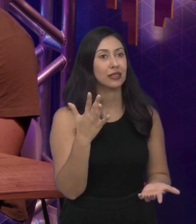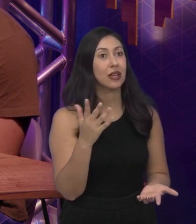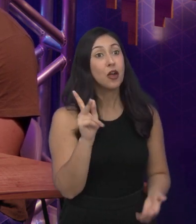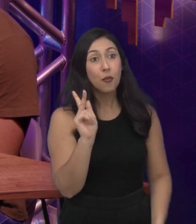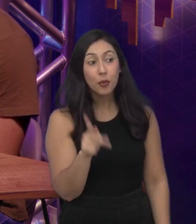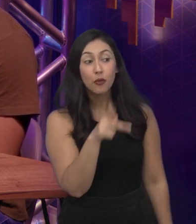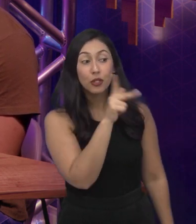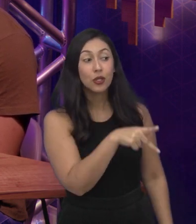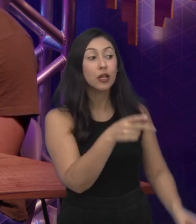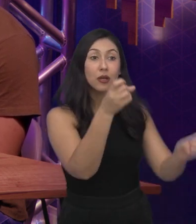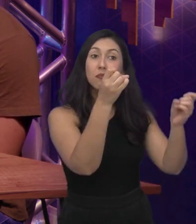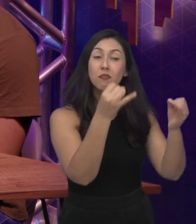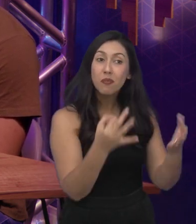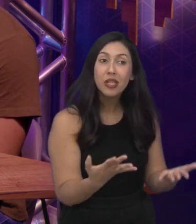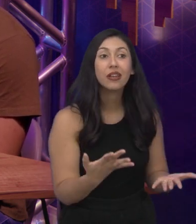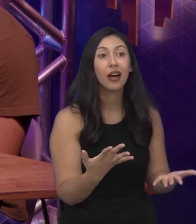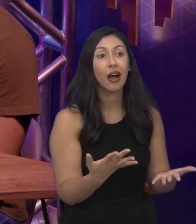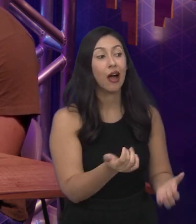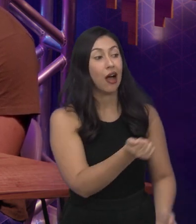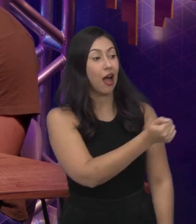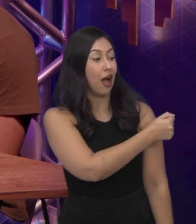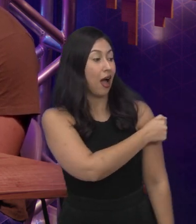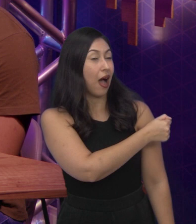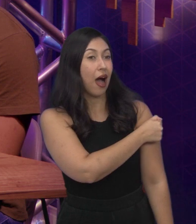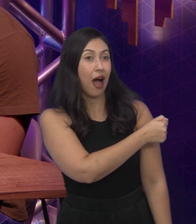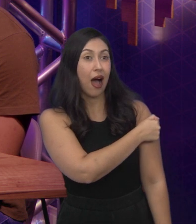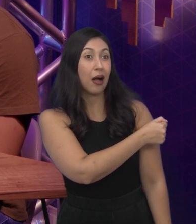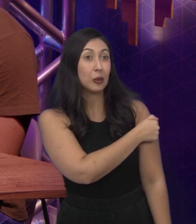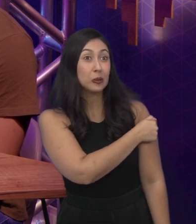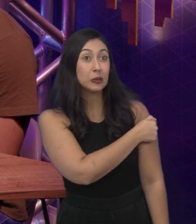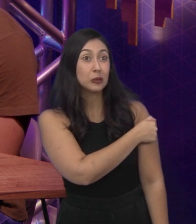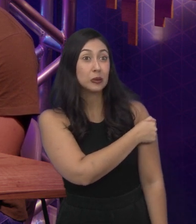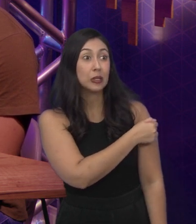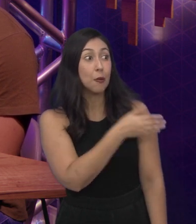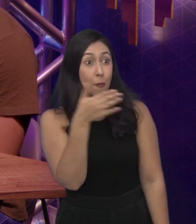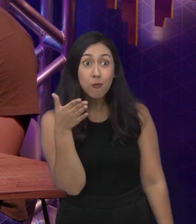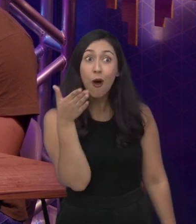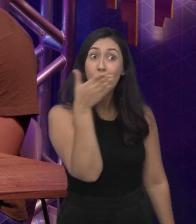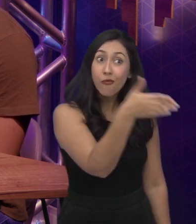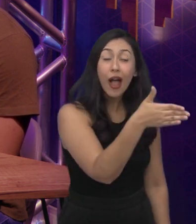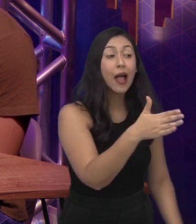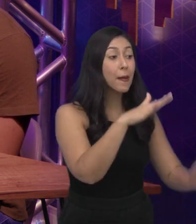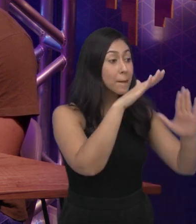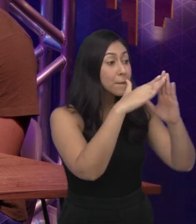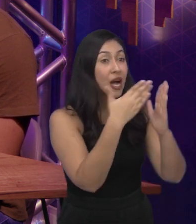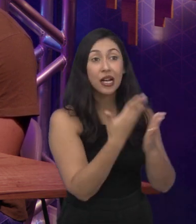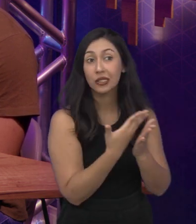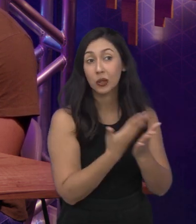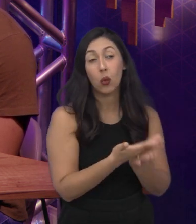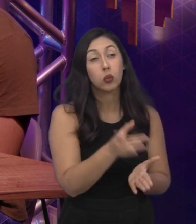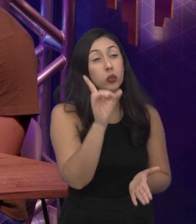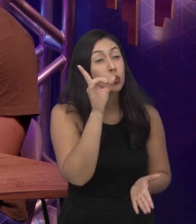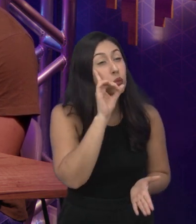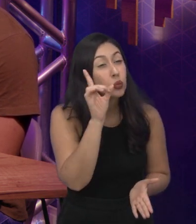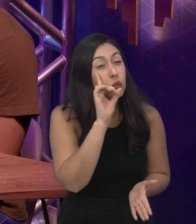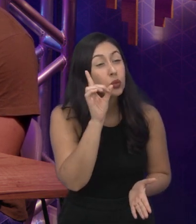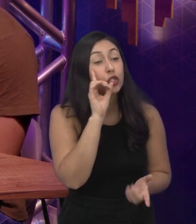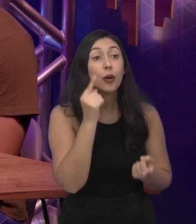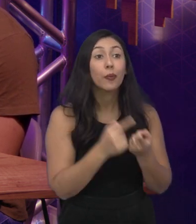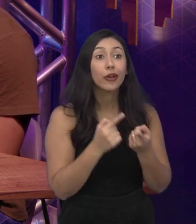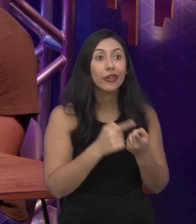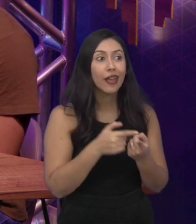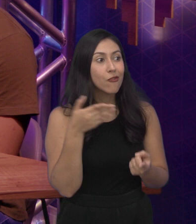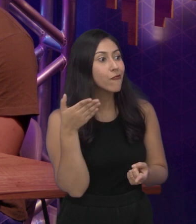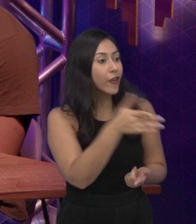de professores que sabem que muitos alunos, às vezes, não deixam de ir para a escola, né? Não faltam para